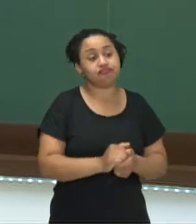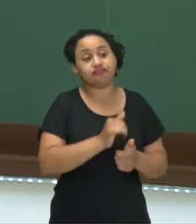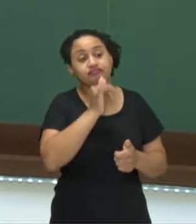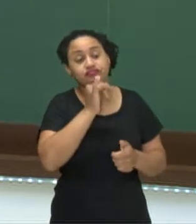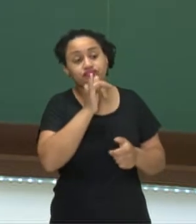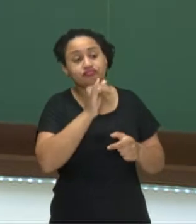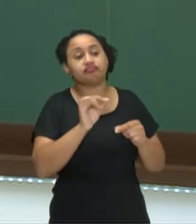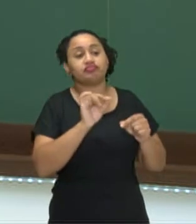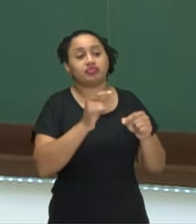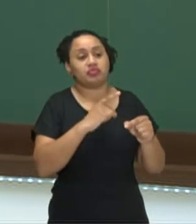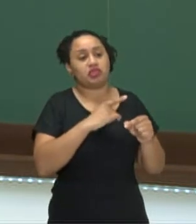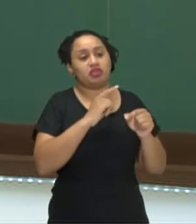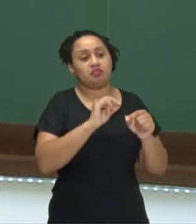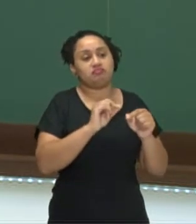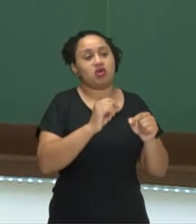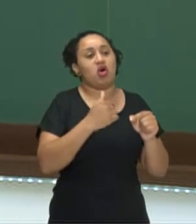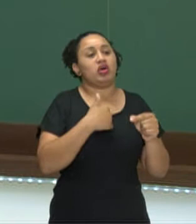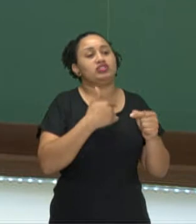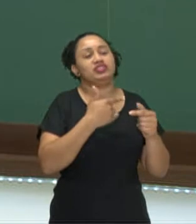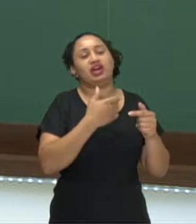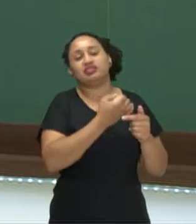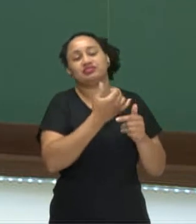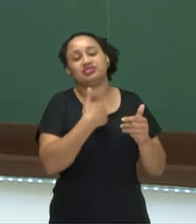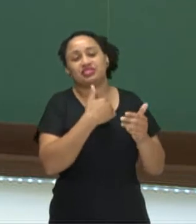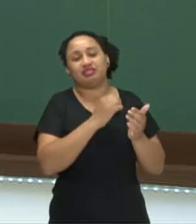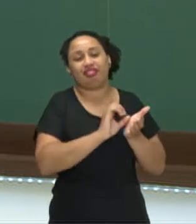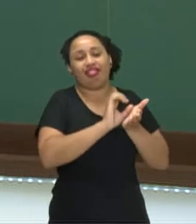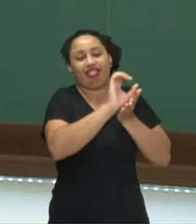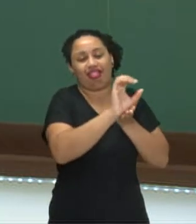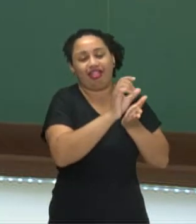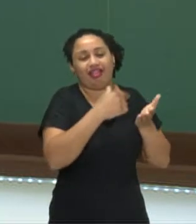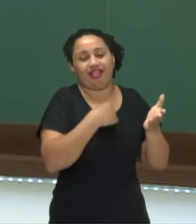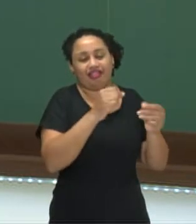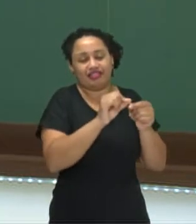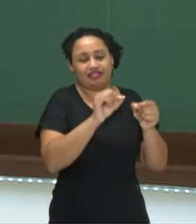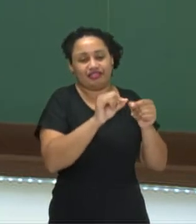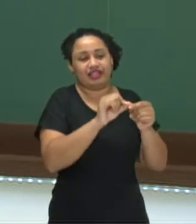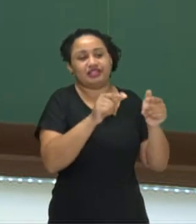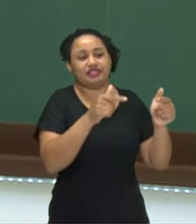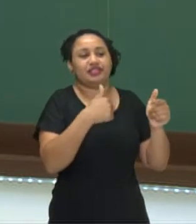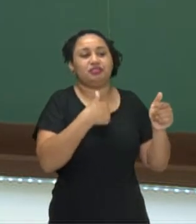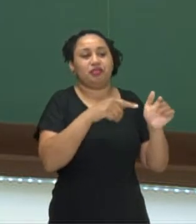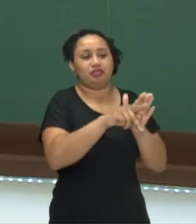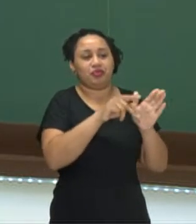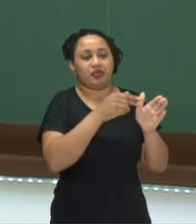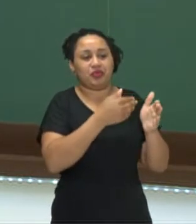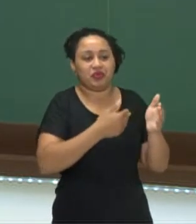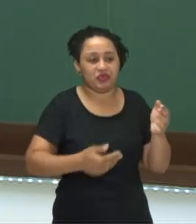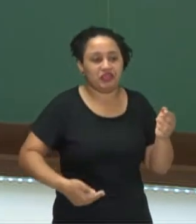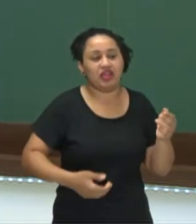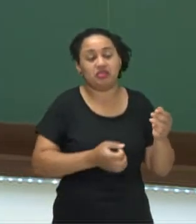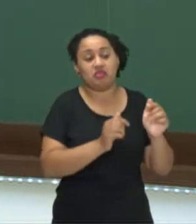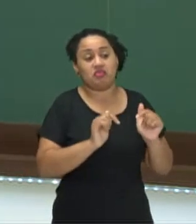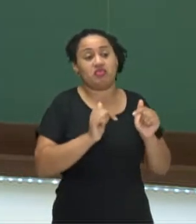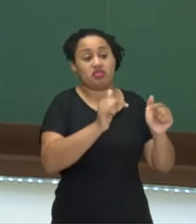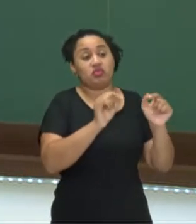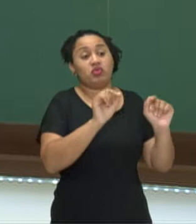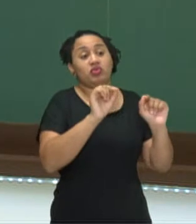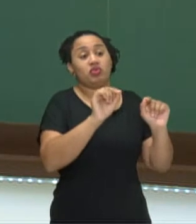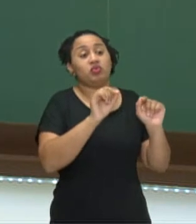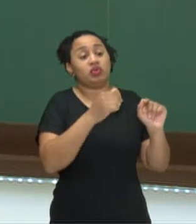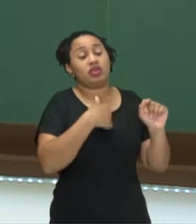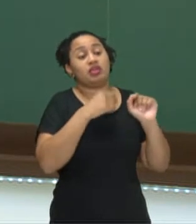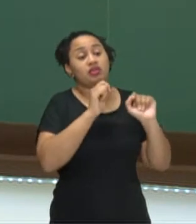investimentos que eu tenho, pode ser em CDB, em títulos do governo ou em ações, que eles